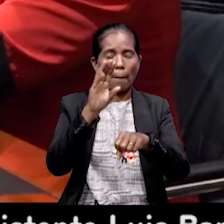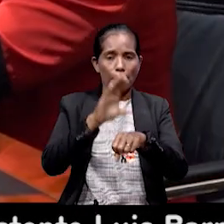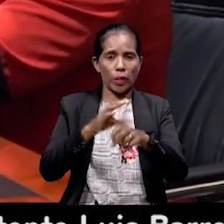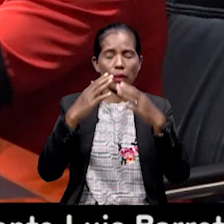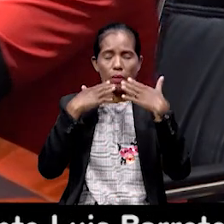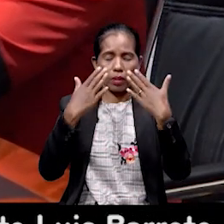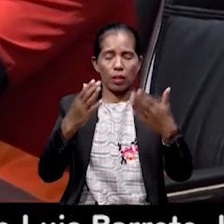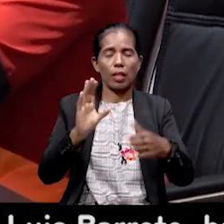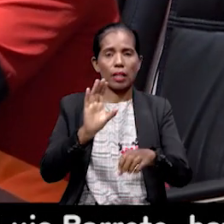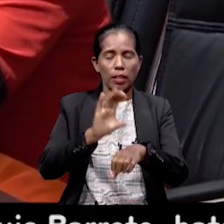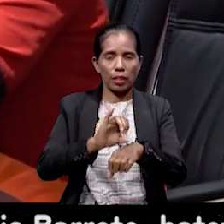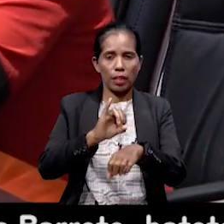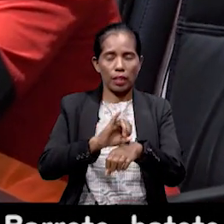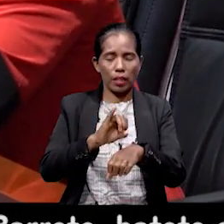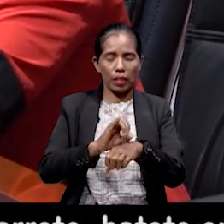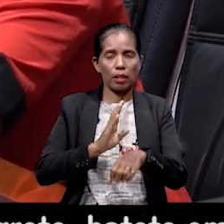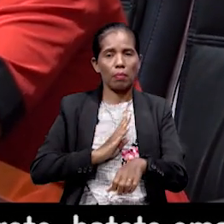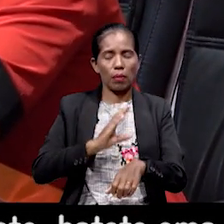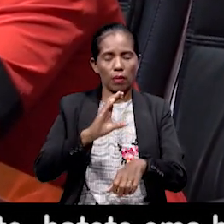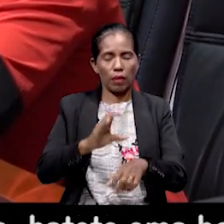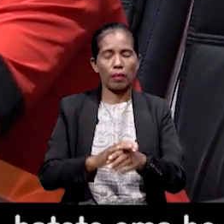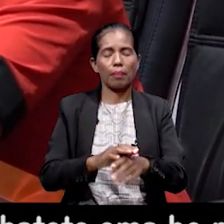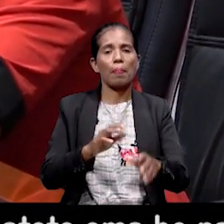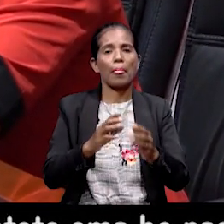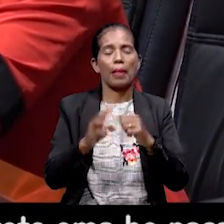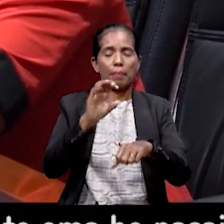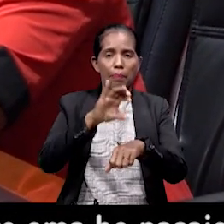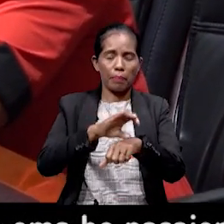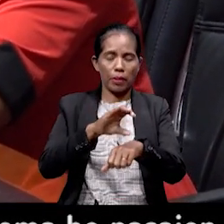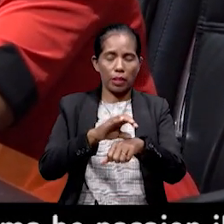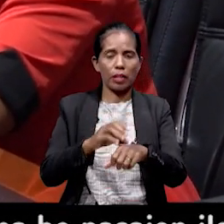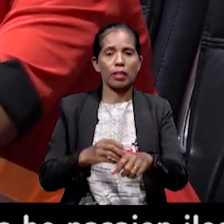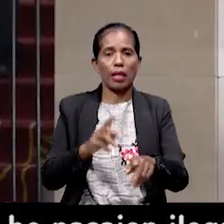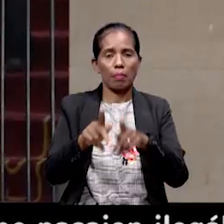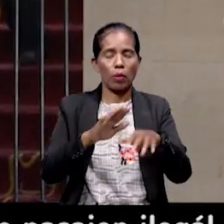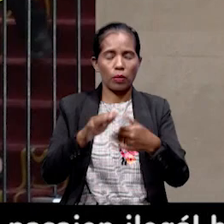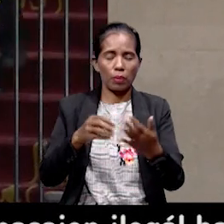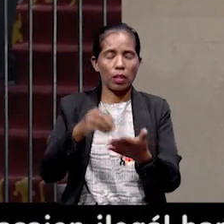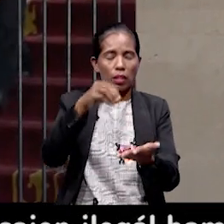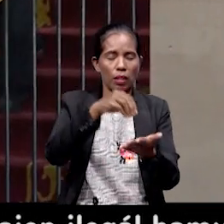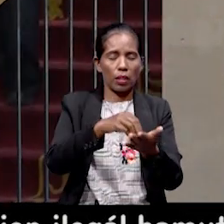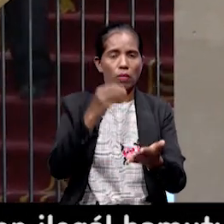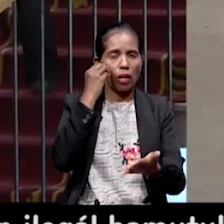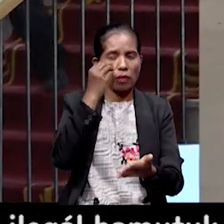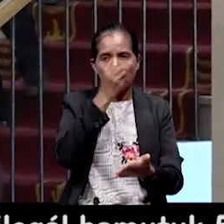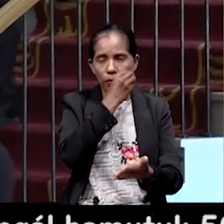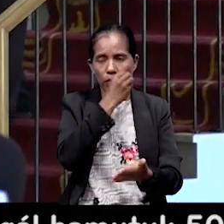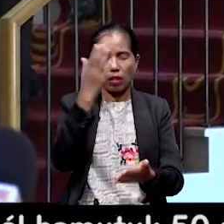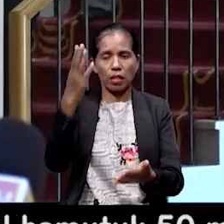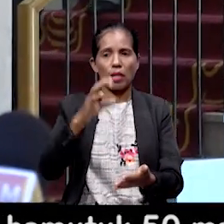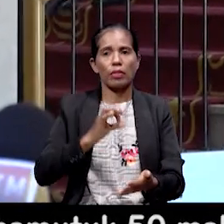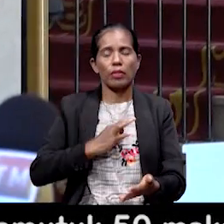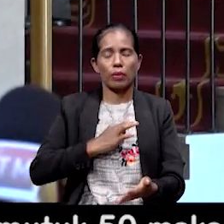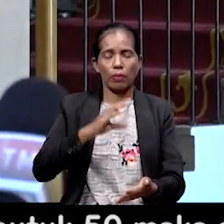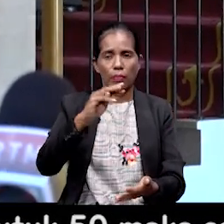igreja Baucau Vila. Ha foi misa convidado no serane sira se batau aifunan ia zardin do zerois Fatumaka. Cerimônia